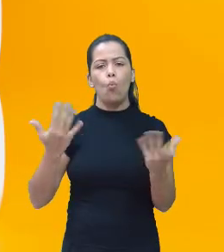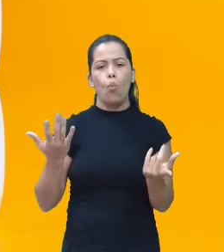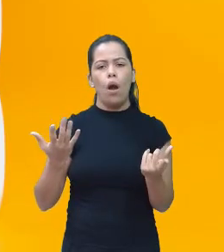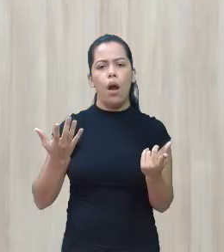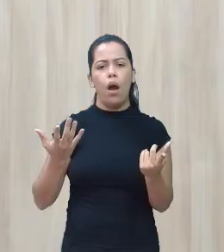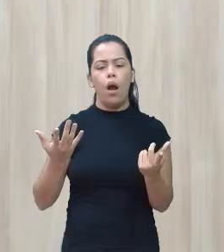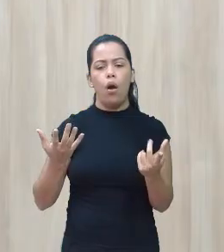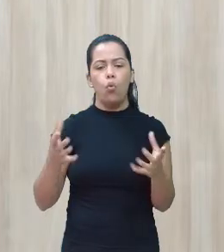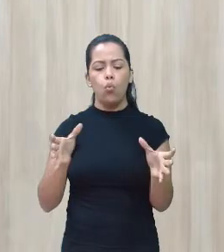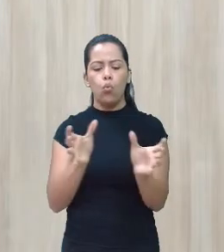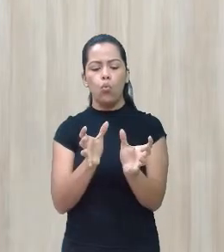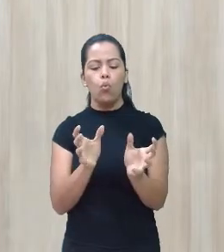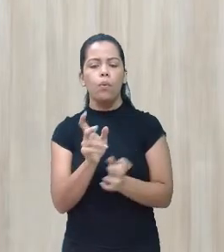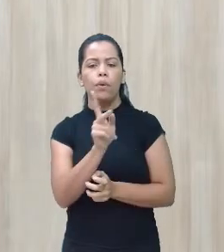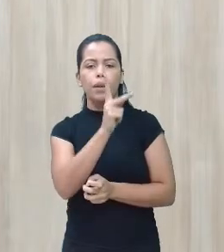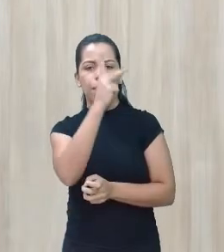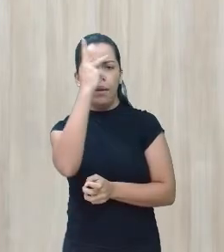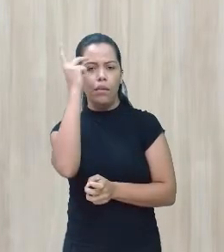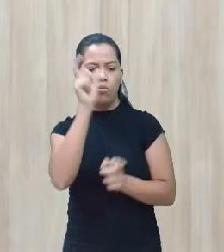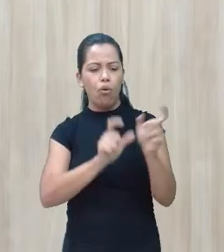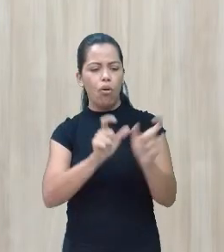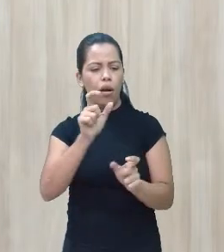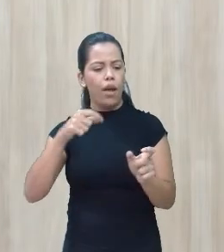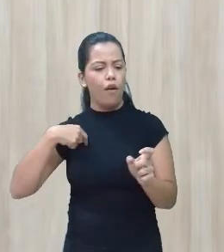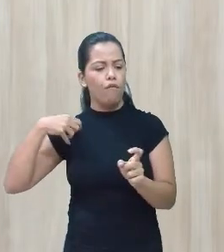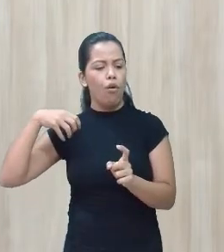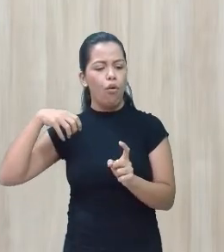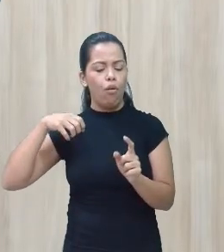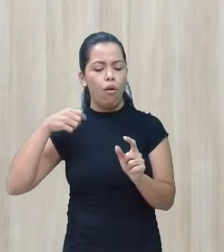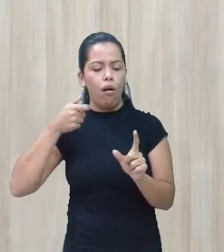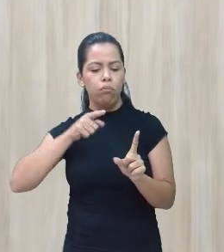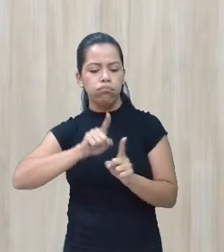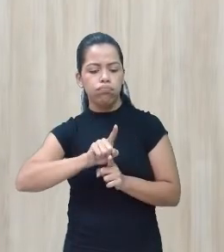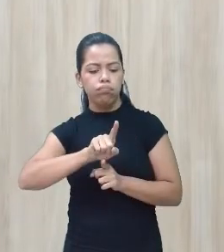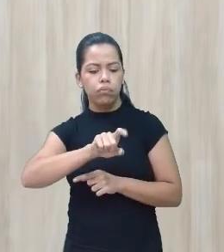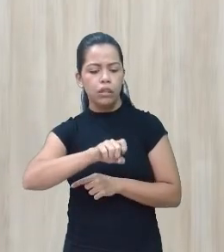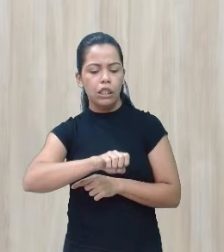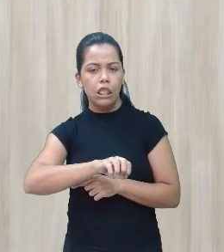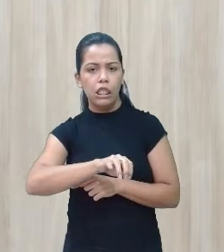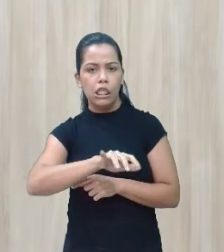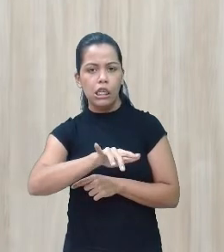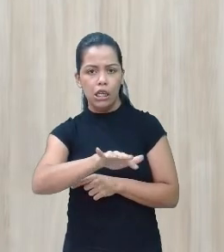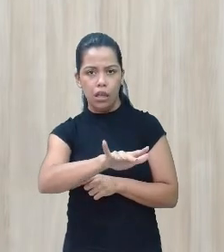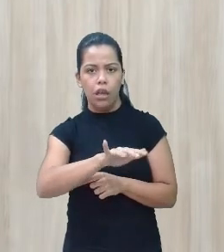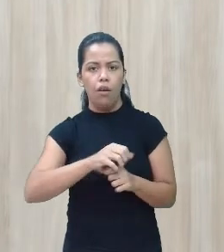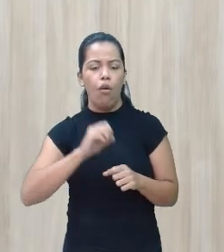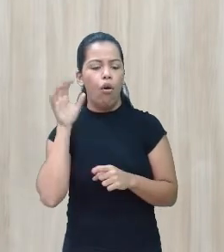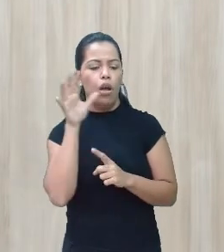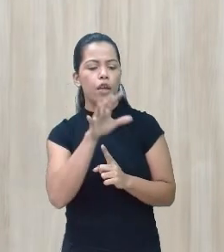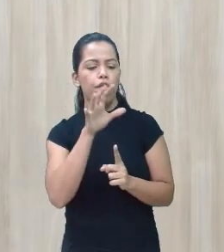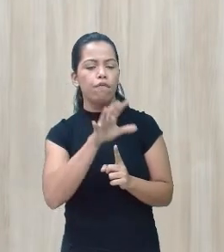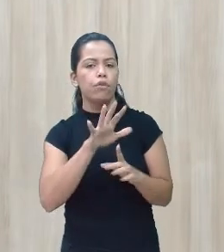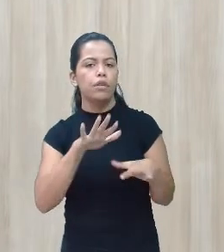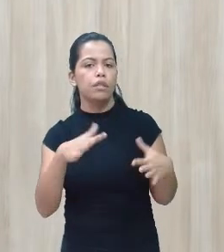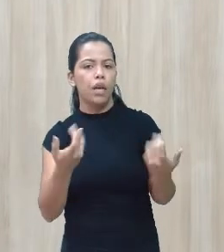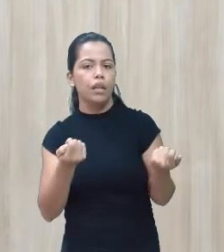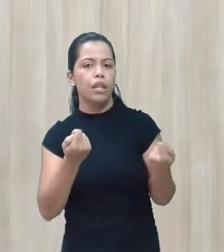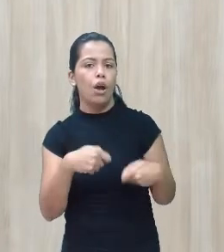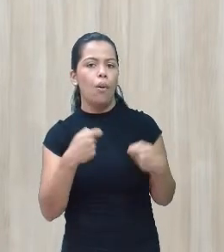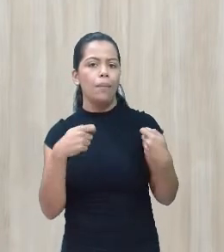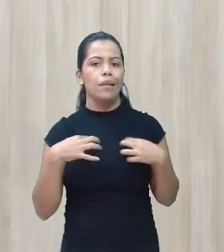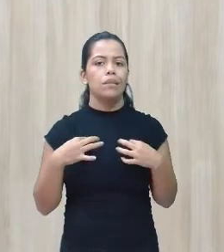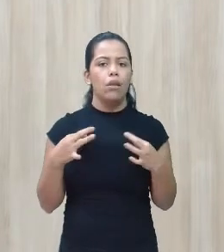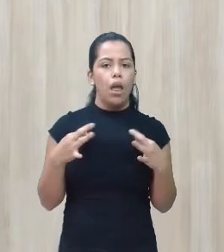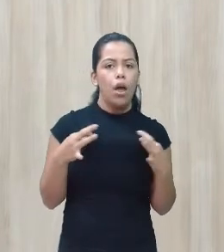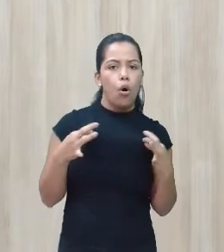preciso tornar tudo o mais atrativo possível. Então, as minhas roupas precisam atrair o